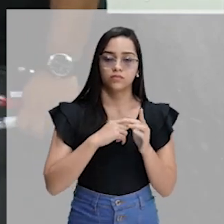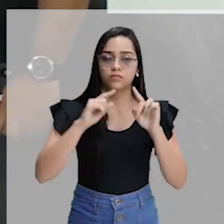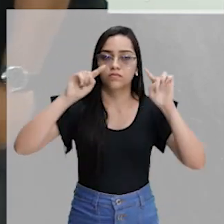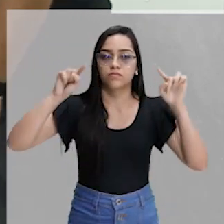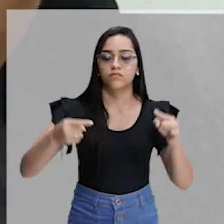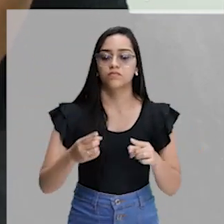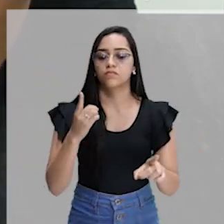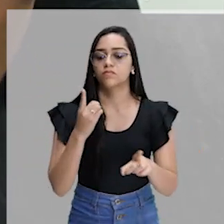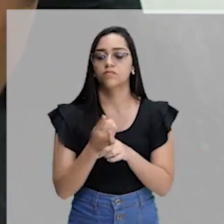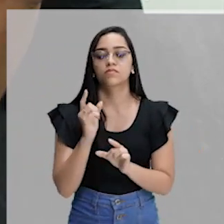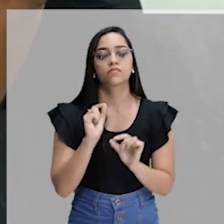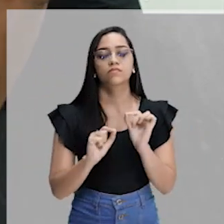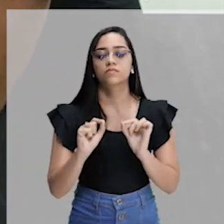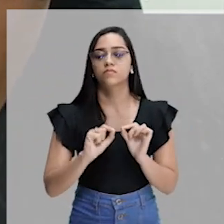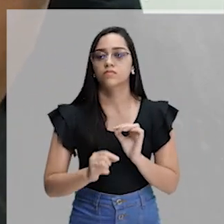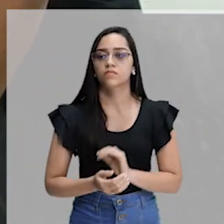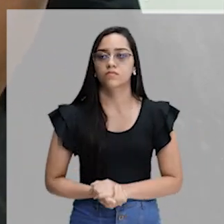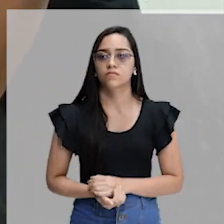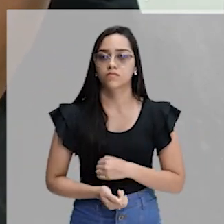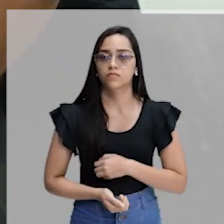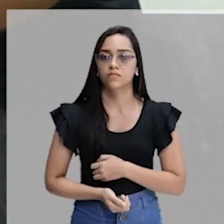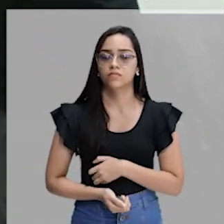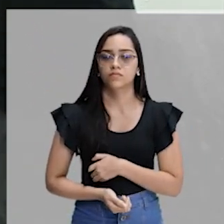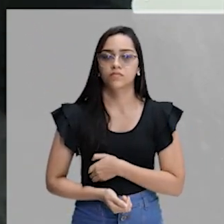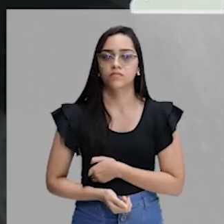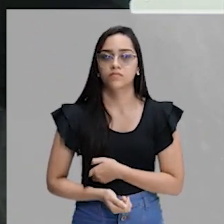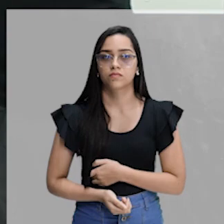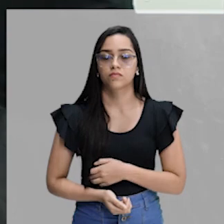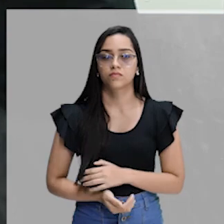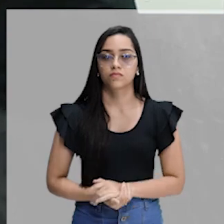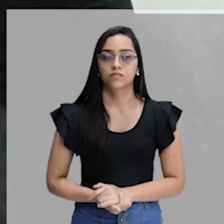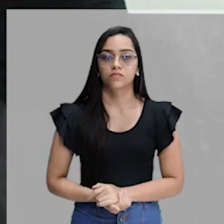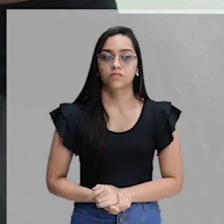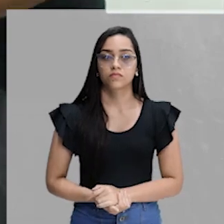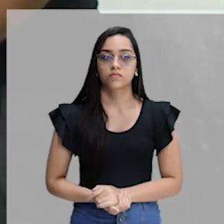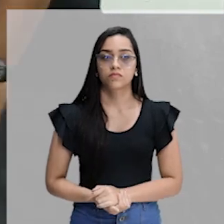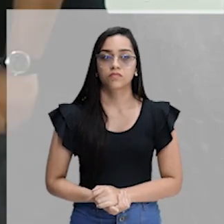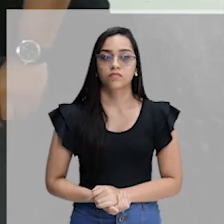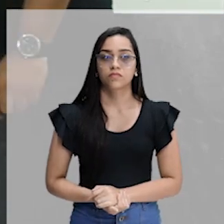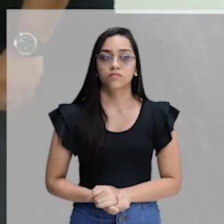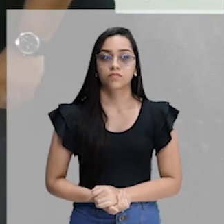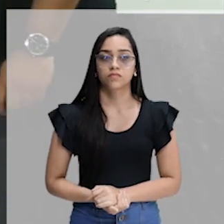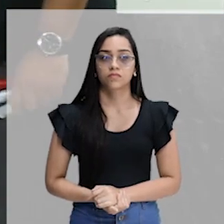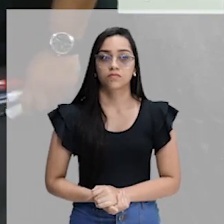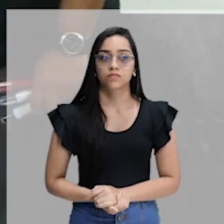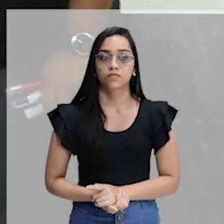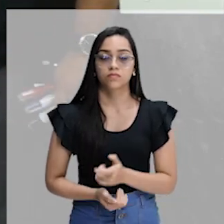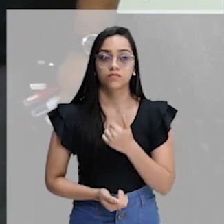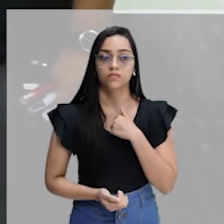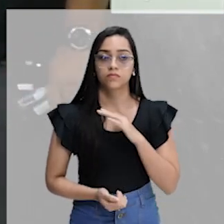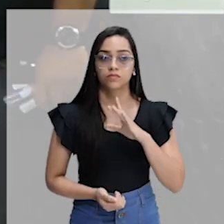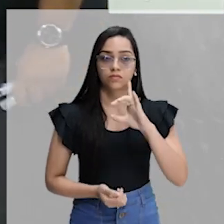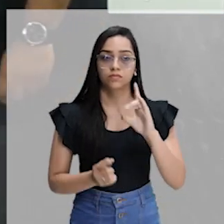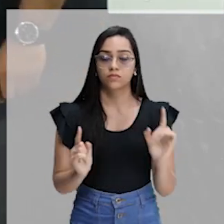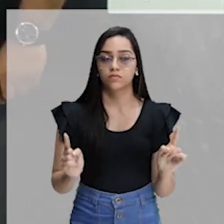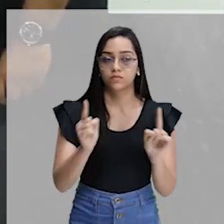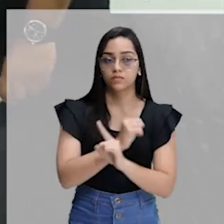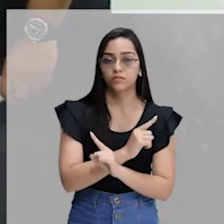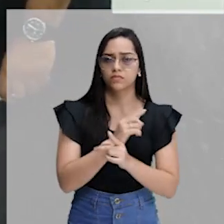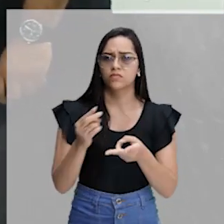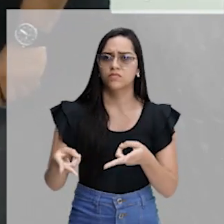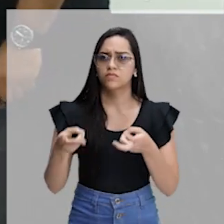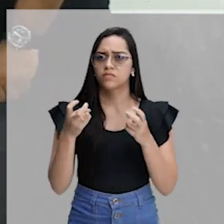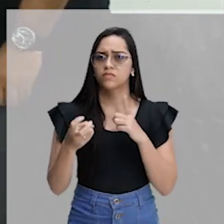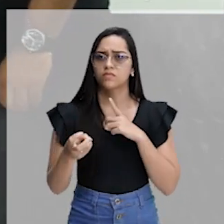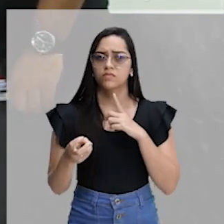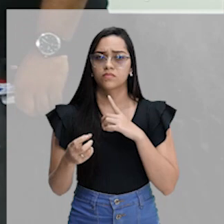nós vamos encontrar o seguinte. Ó, eu vou fazer o seguinte, eu vou logo botar o D para o outro lado. Ó. Percebam que embaixo eu